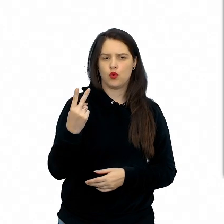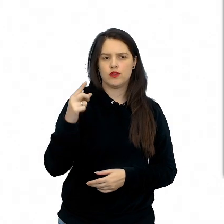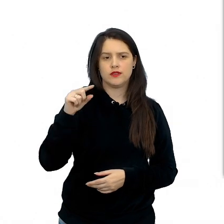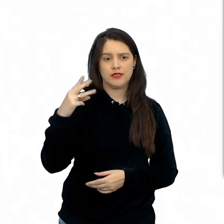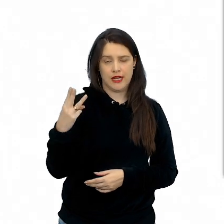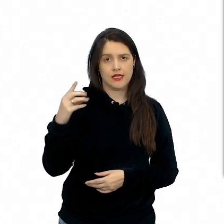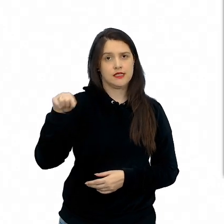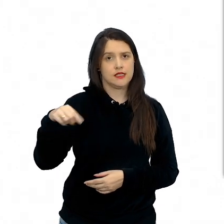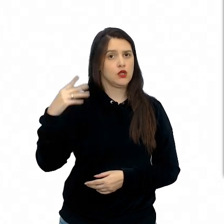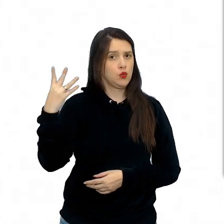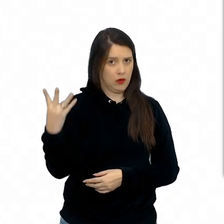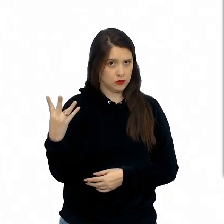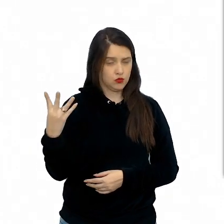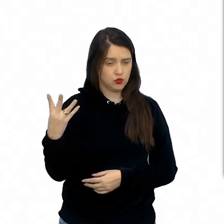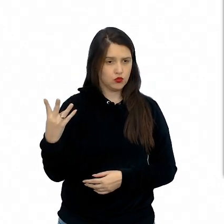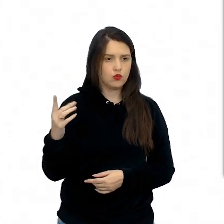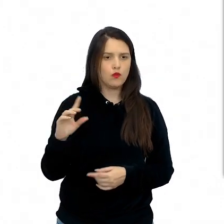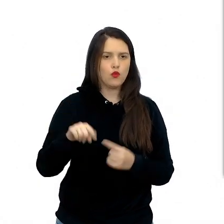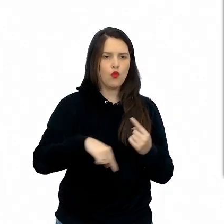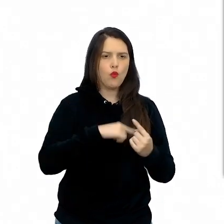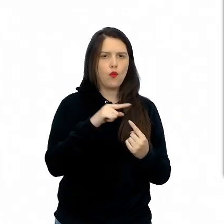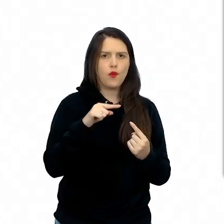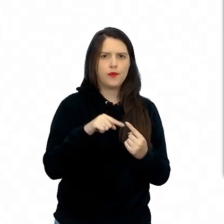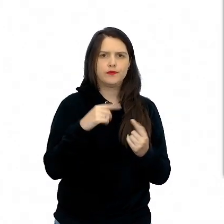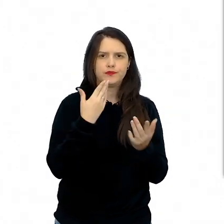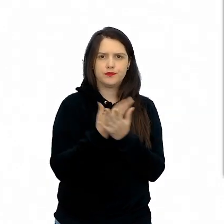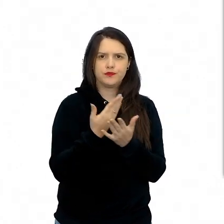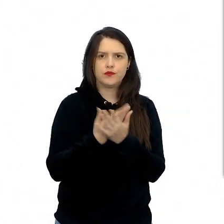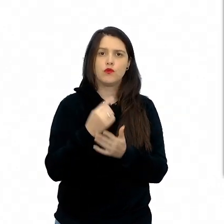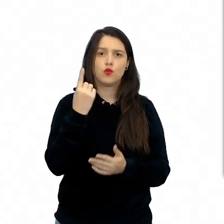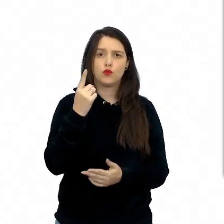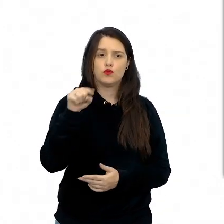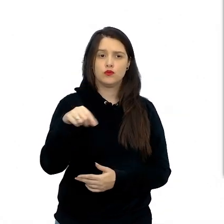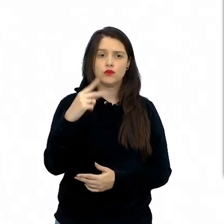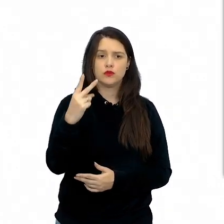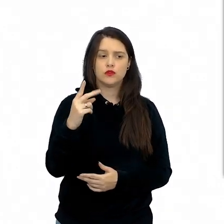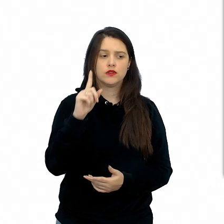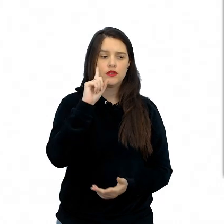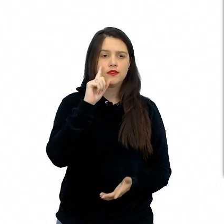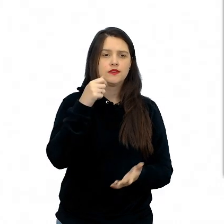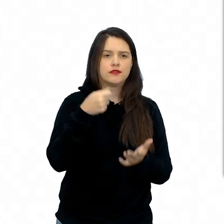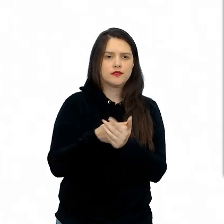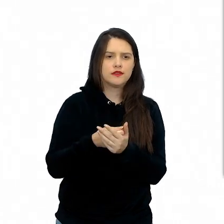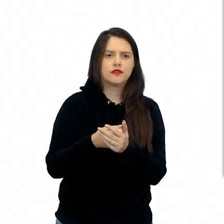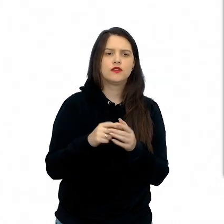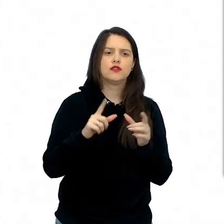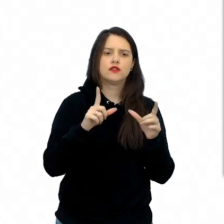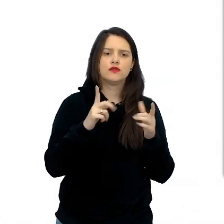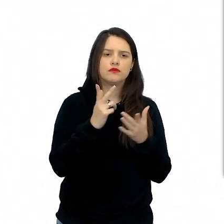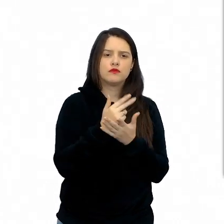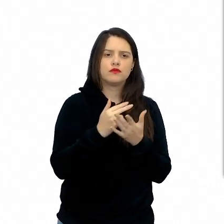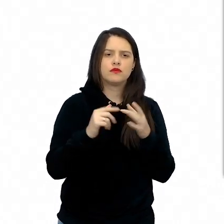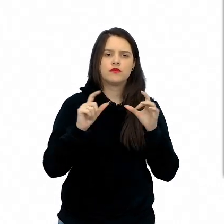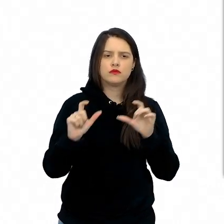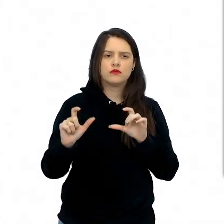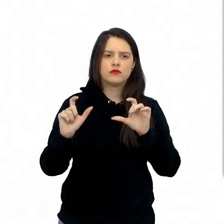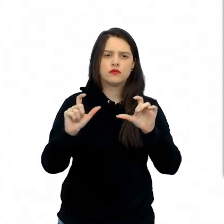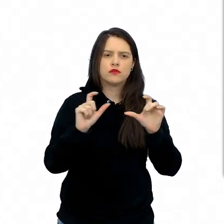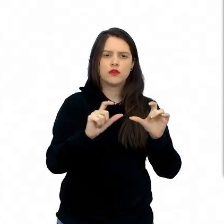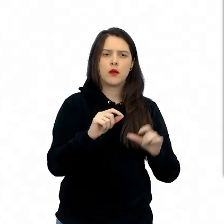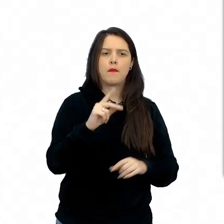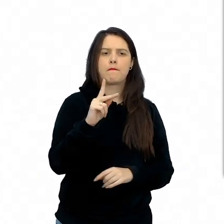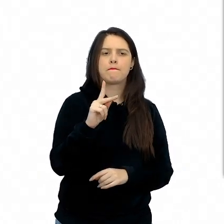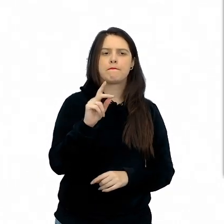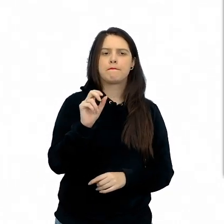4. Então, o objetivo das aulas 1 e 2 é determinar a medida do perímetro de uma figura